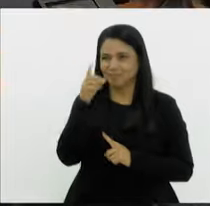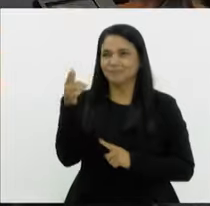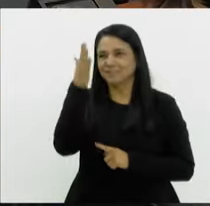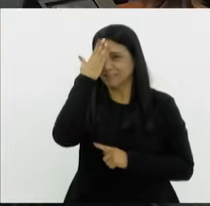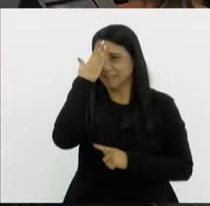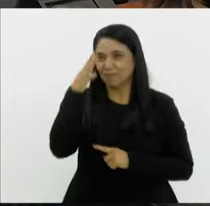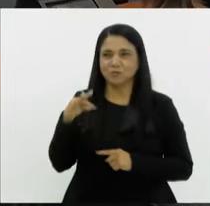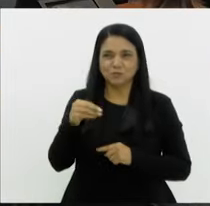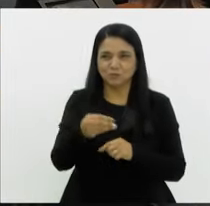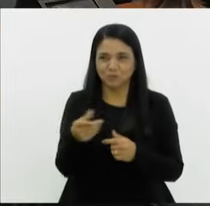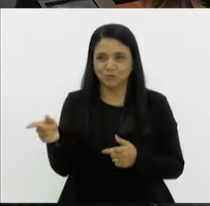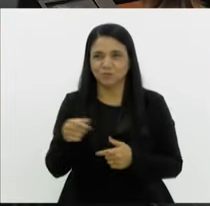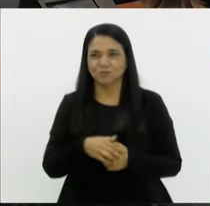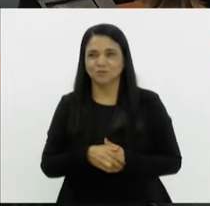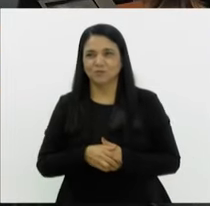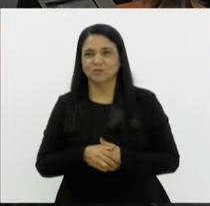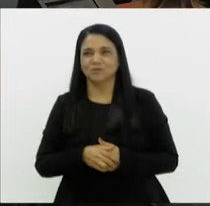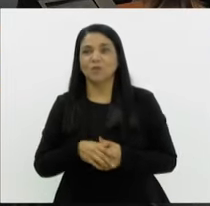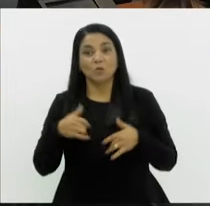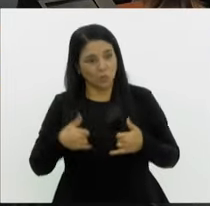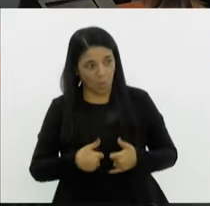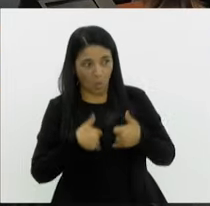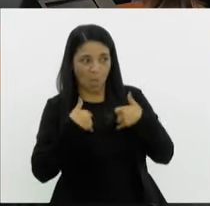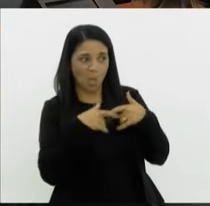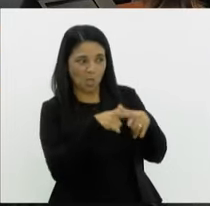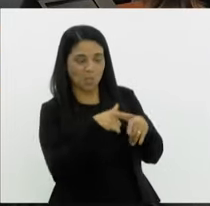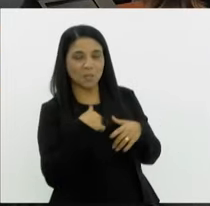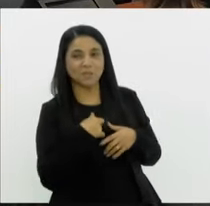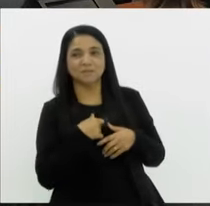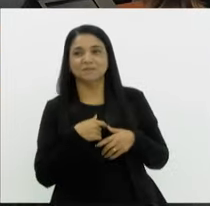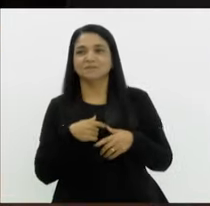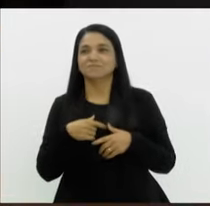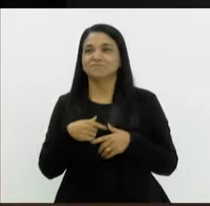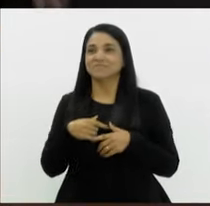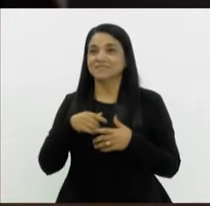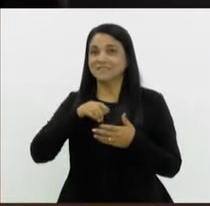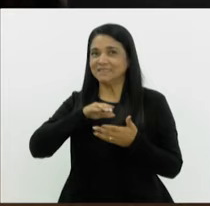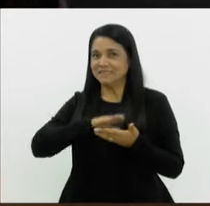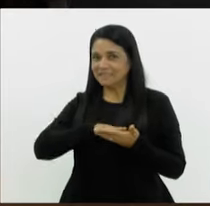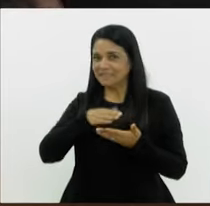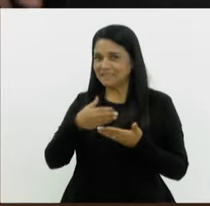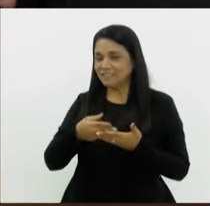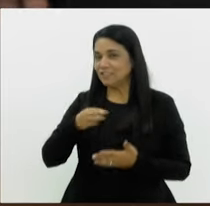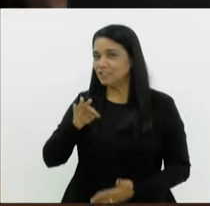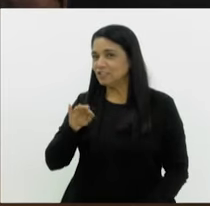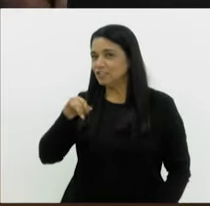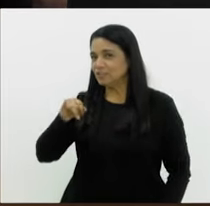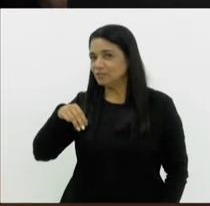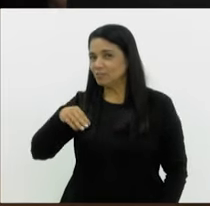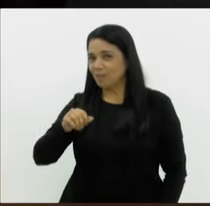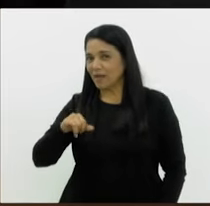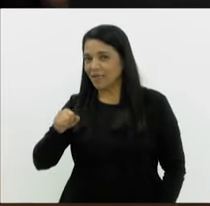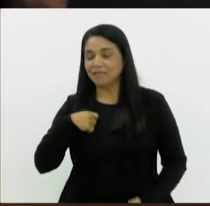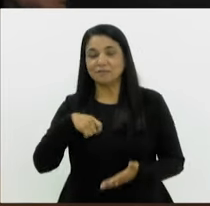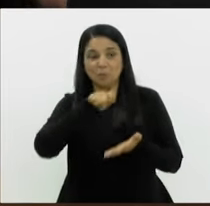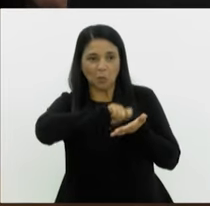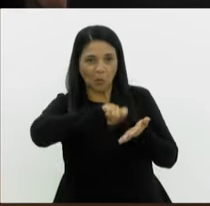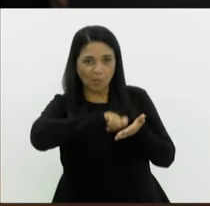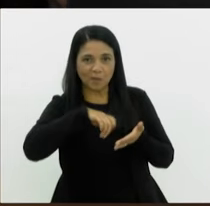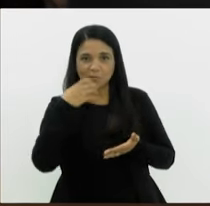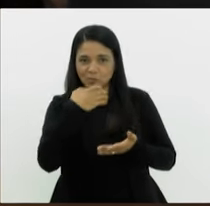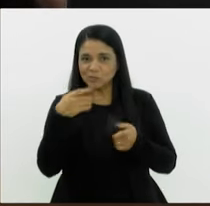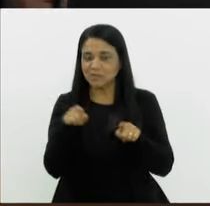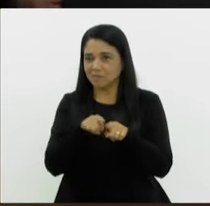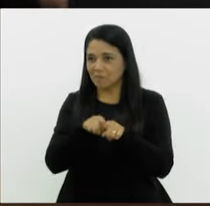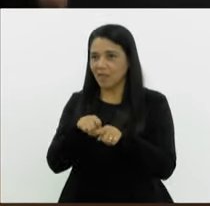Eu não sou o que estou dizendo, não fui ele elogiar. Interpreta Tim Maia como ninguém, compõe. Inclusive, pode amanhã apresentar a Dani Monteiro